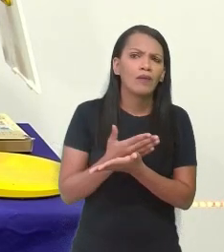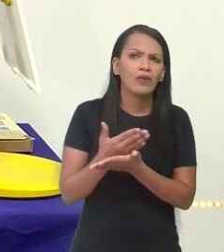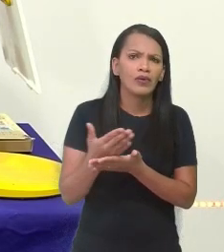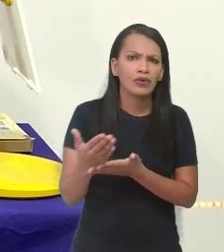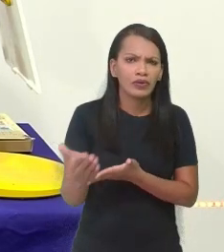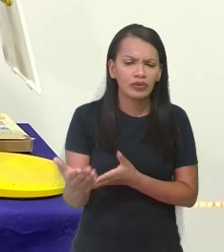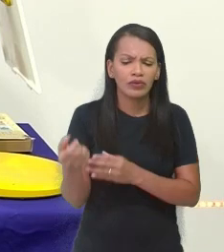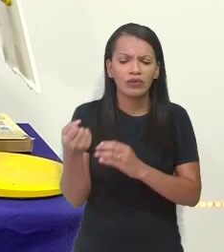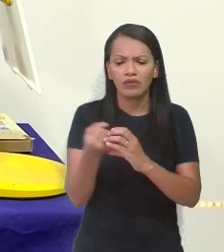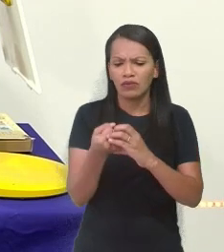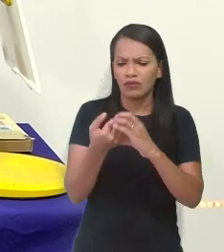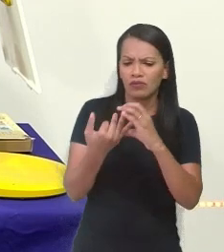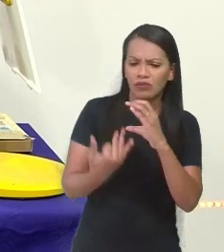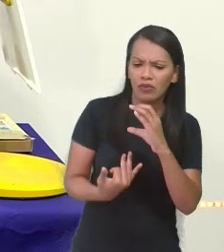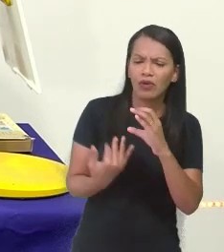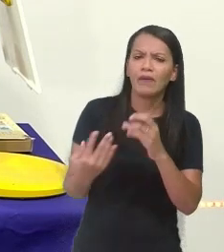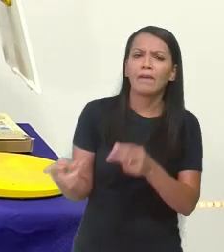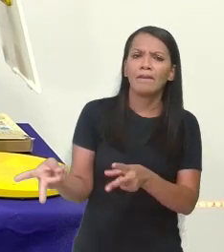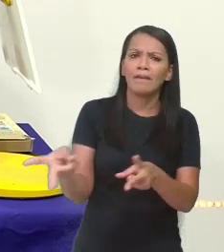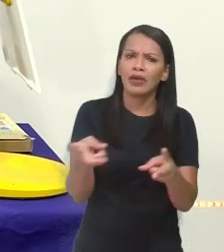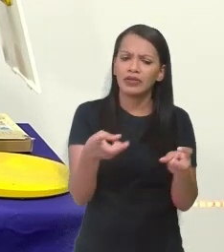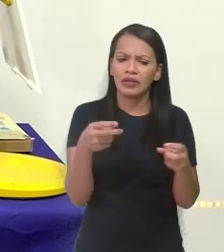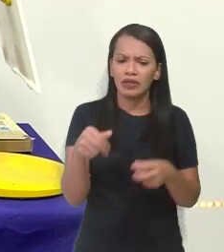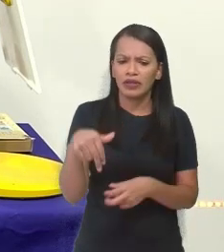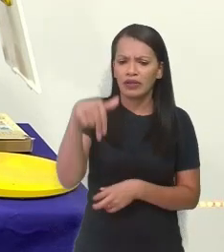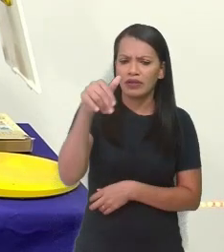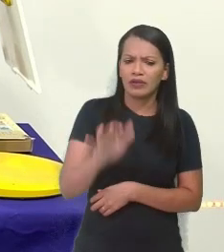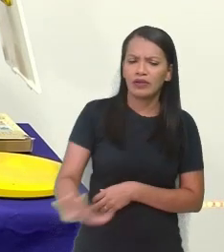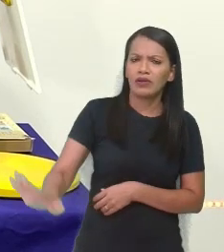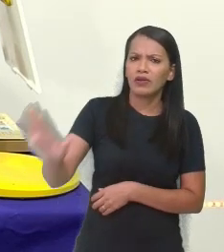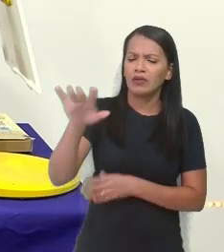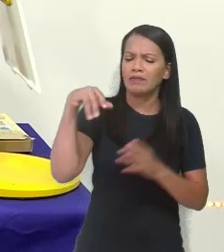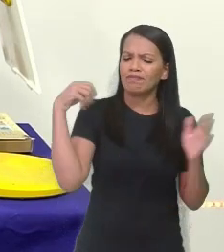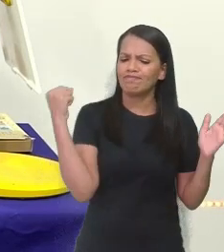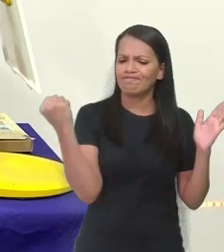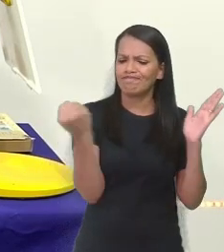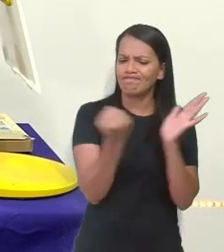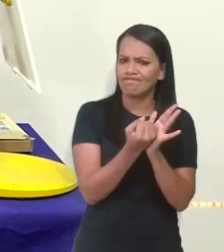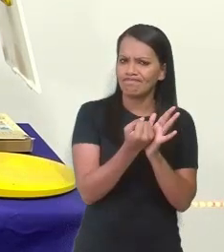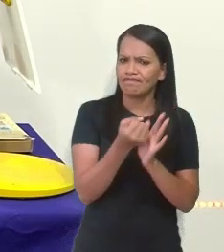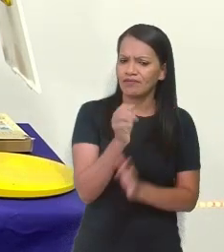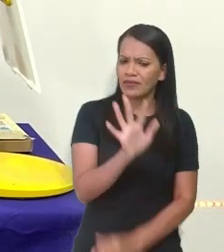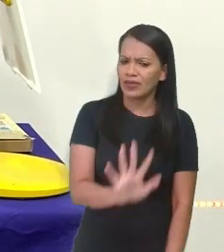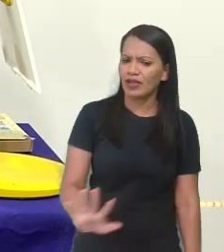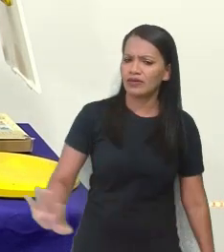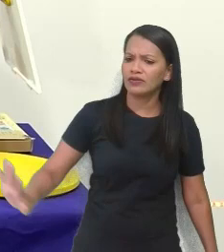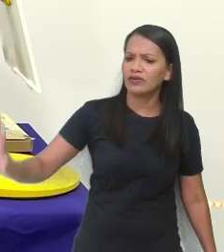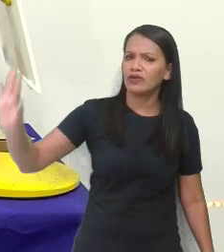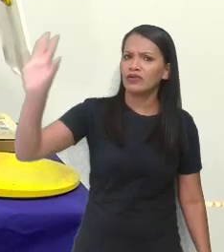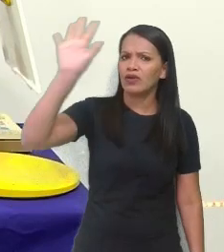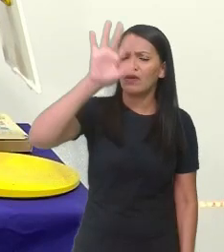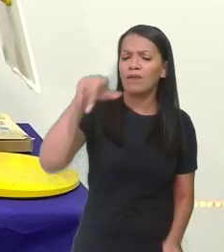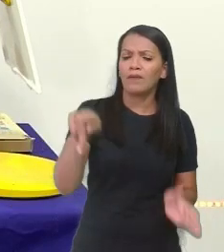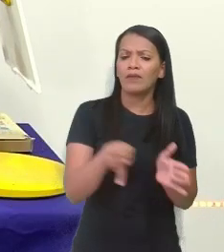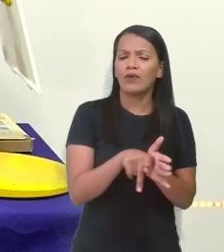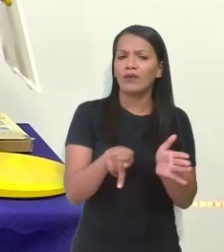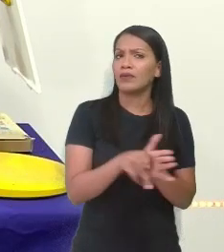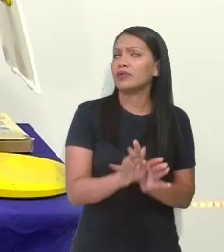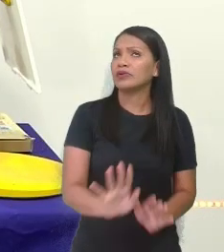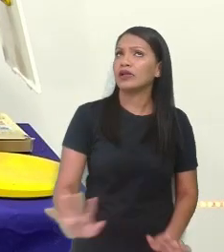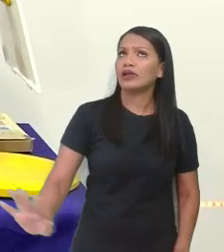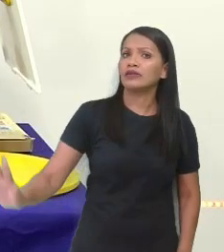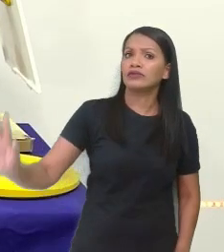as características daqui do Nordeste, mas ele é patrimônio nacional. Então, a gente precisa aprender